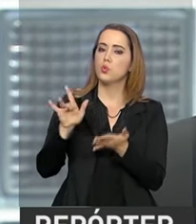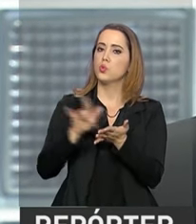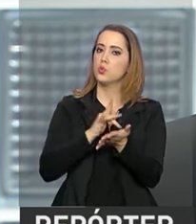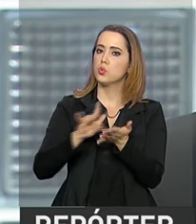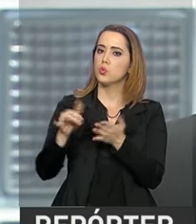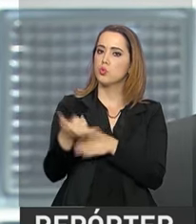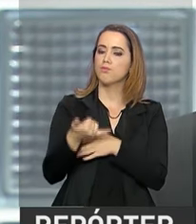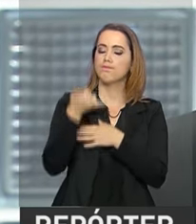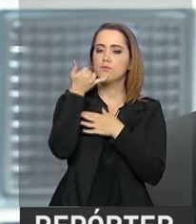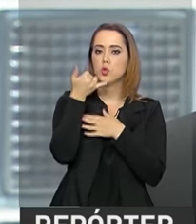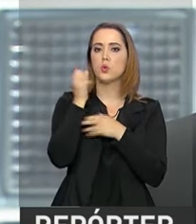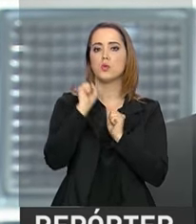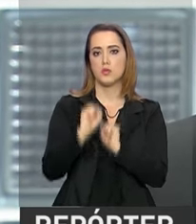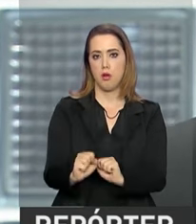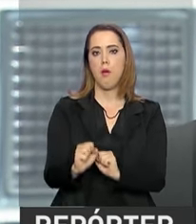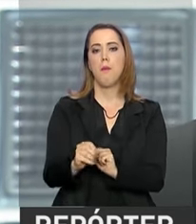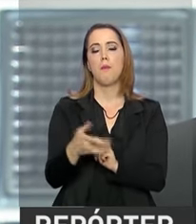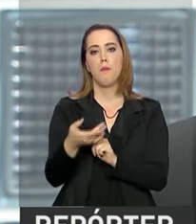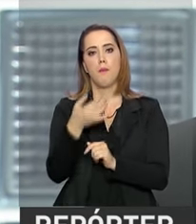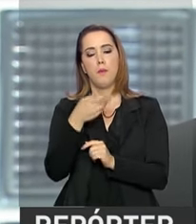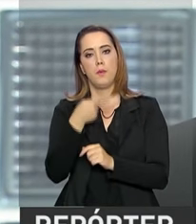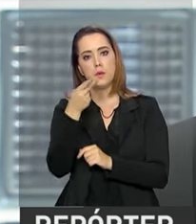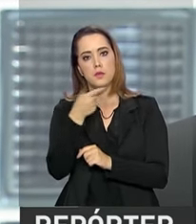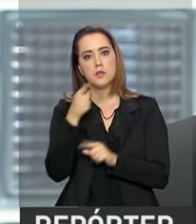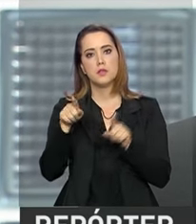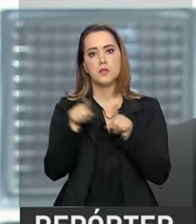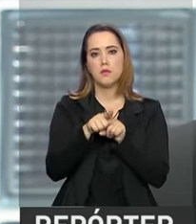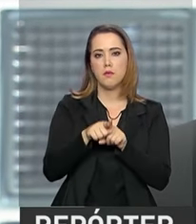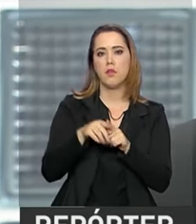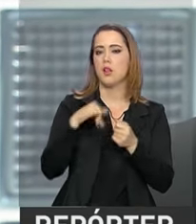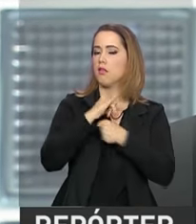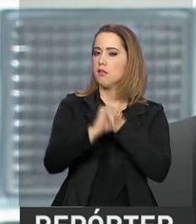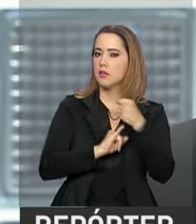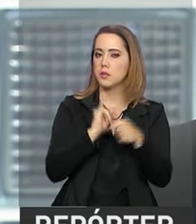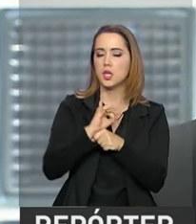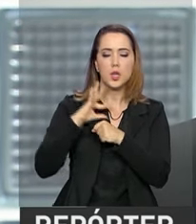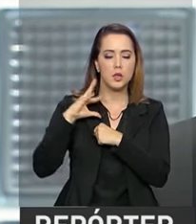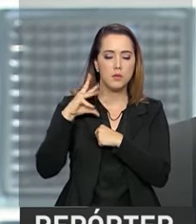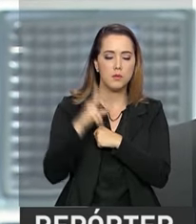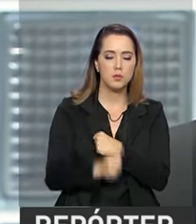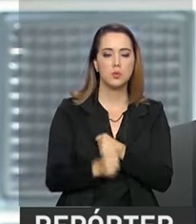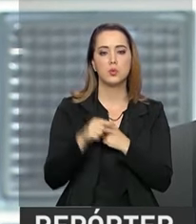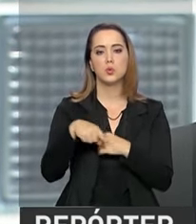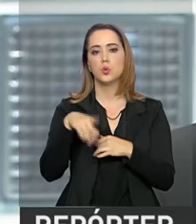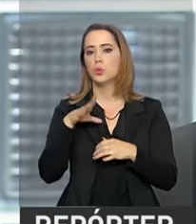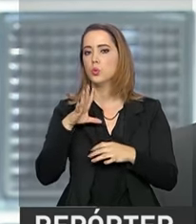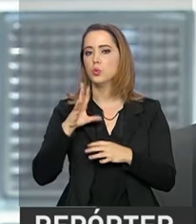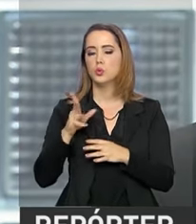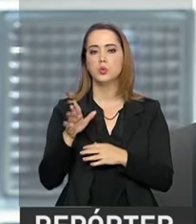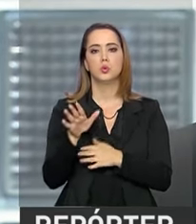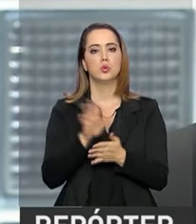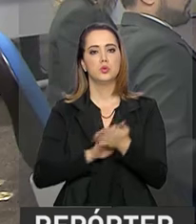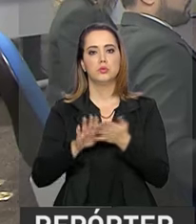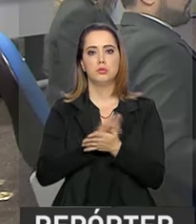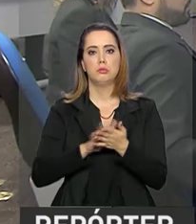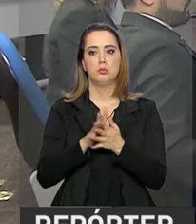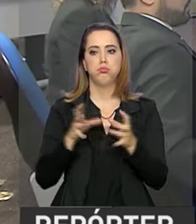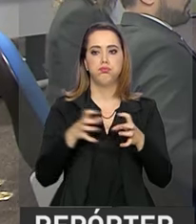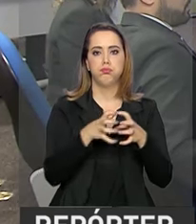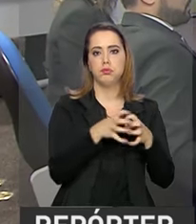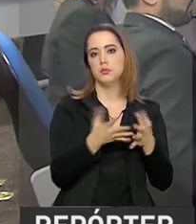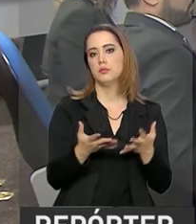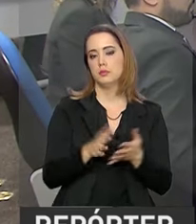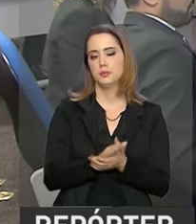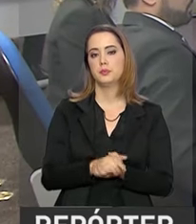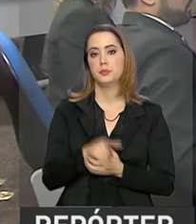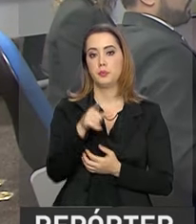pudesse utilizar a rede a rede de dados fotografar enviar de forma tranquila sem congestionamentos já quem